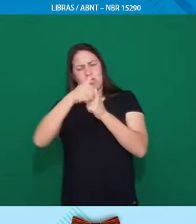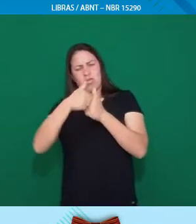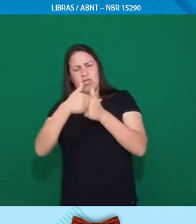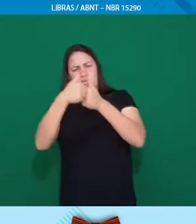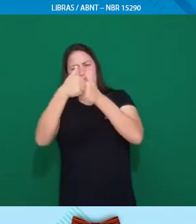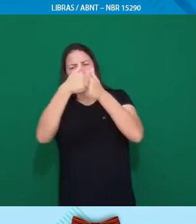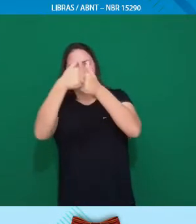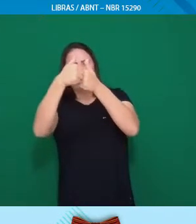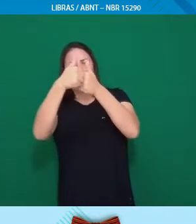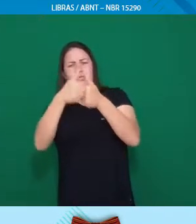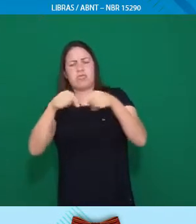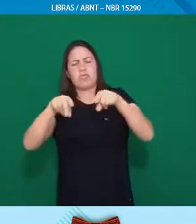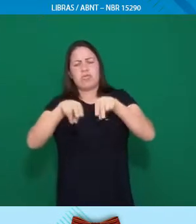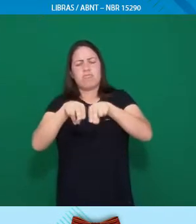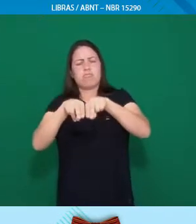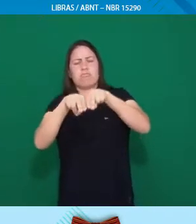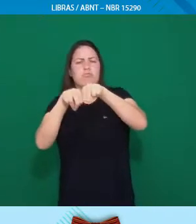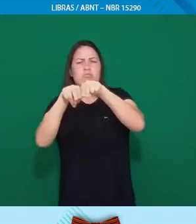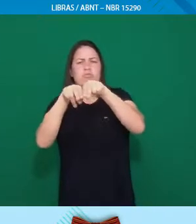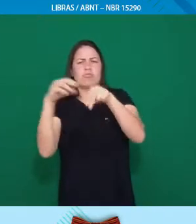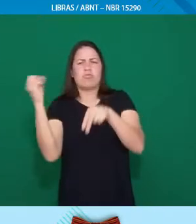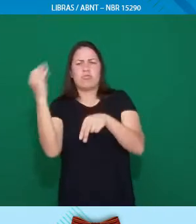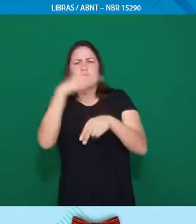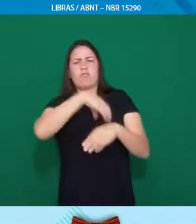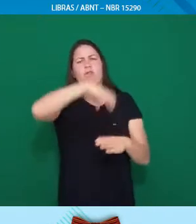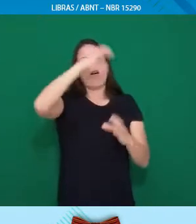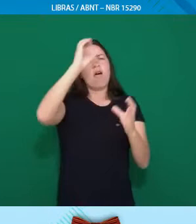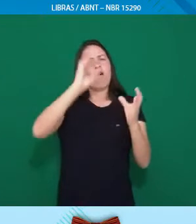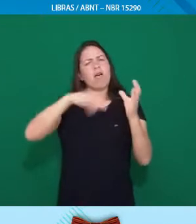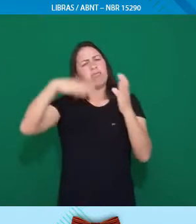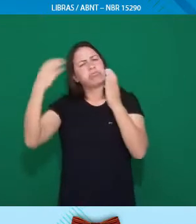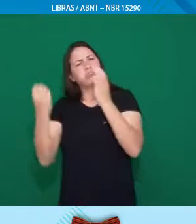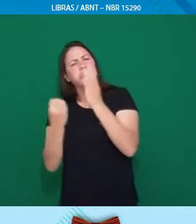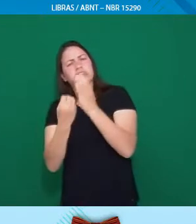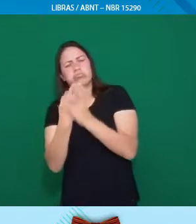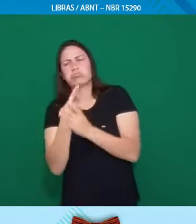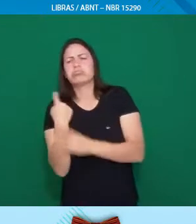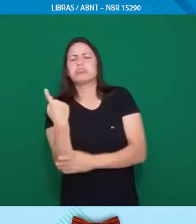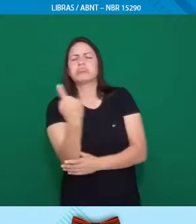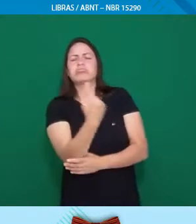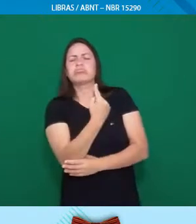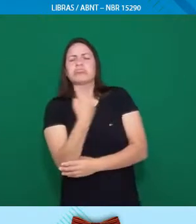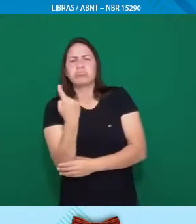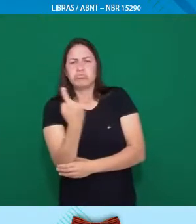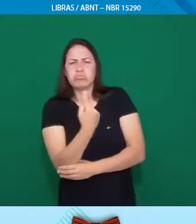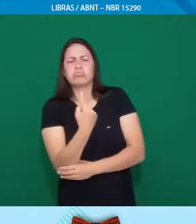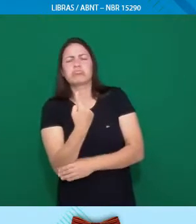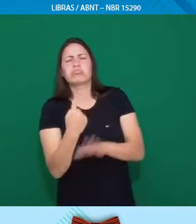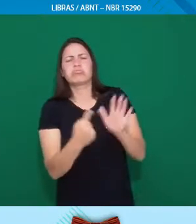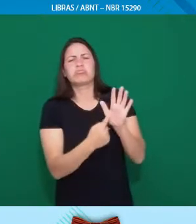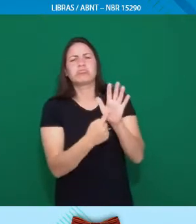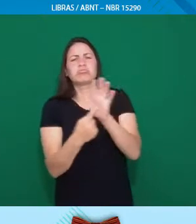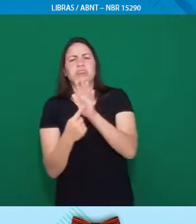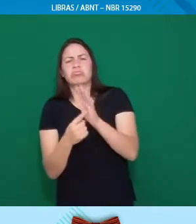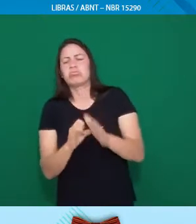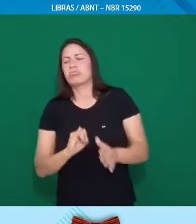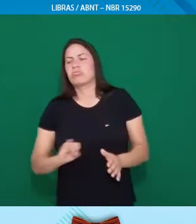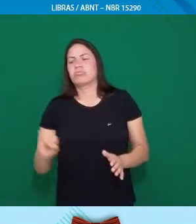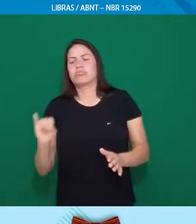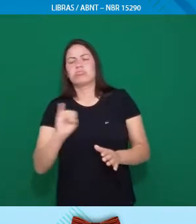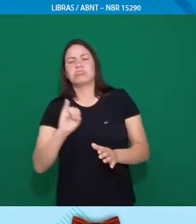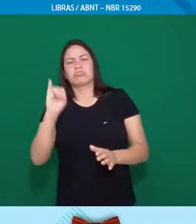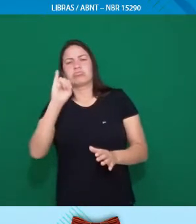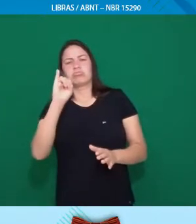pessoas uma gestão que trouxe inovação para Campos Novos né que mostrou para nós e eu me incluo nesse nós a